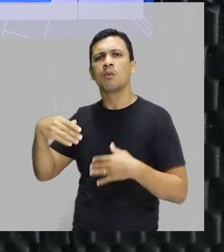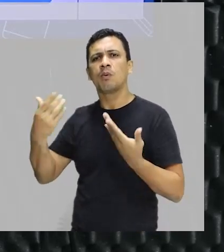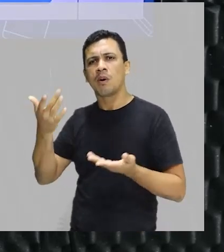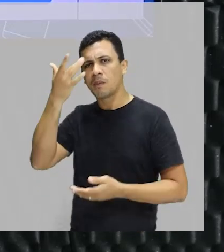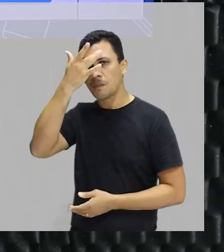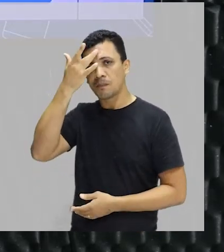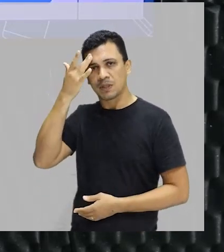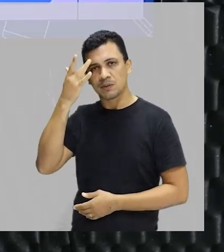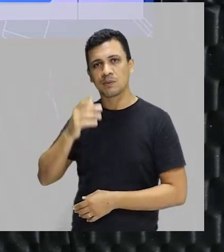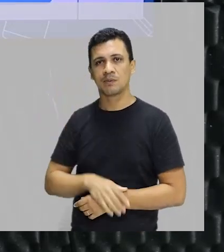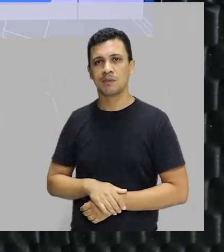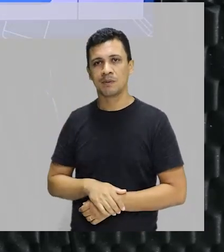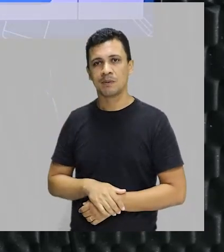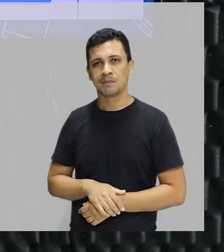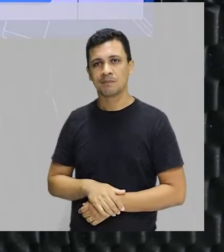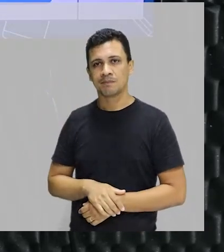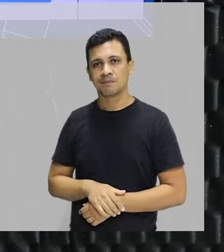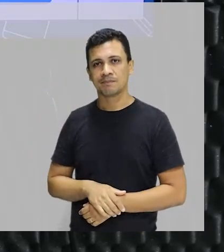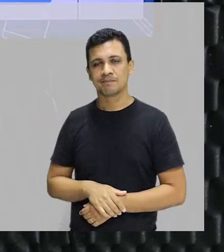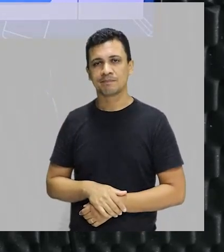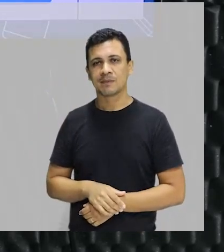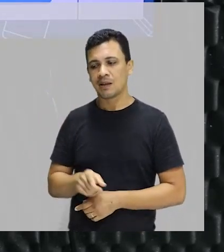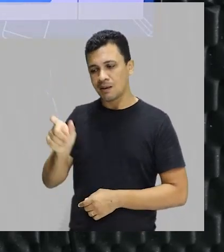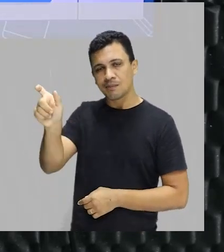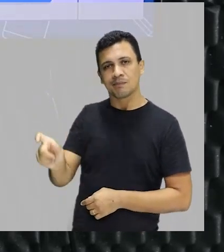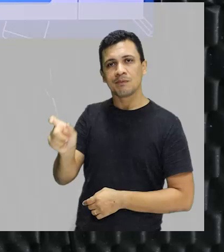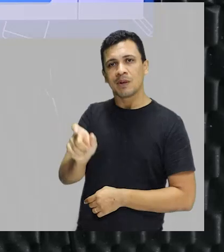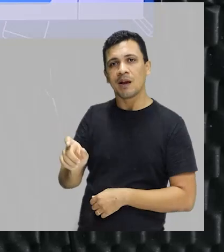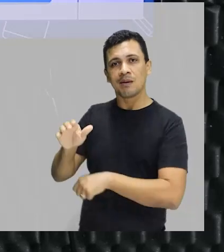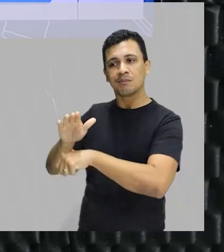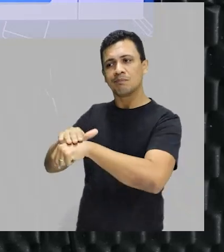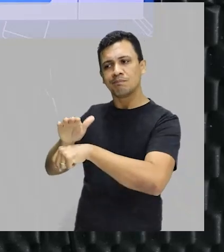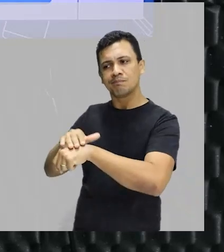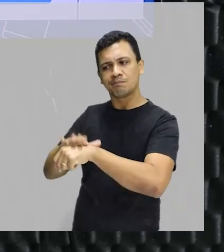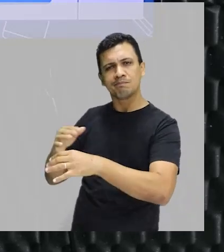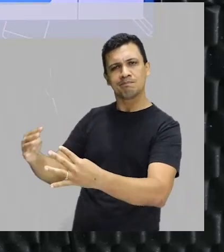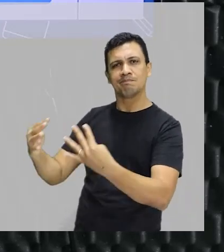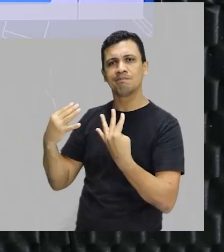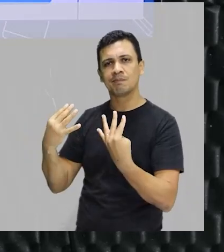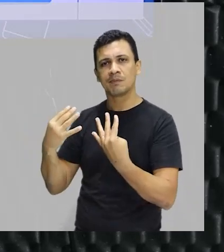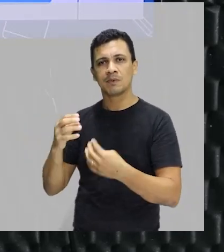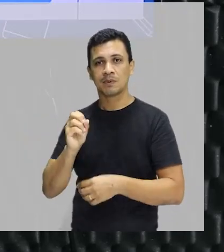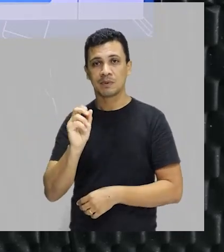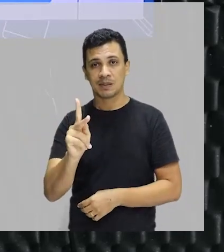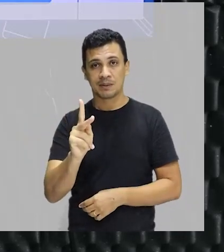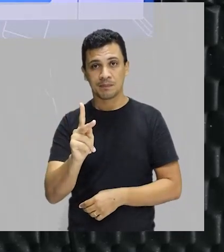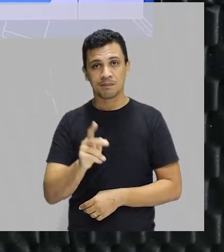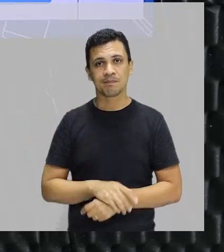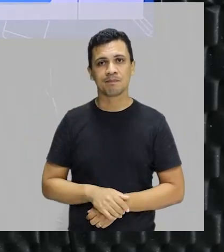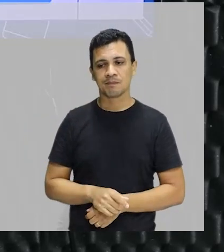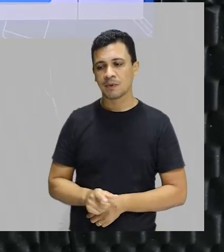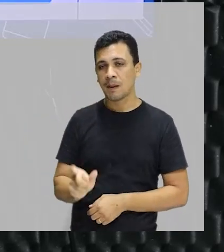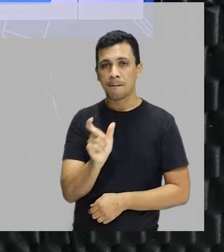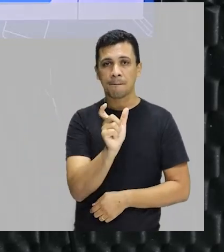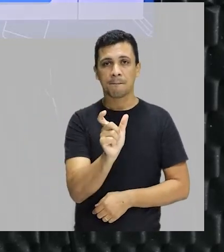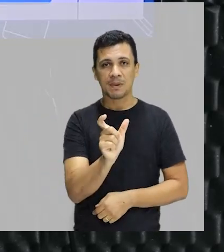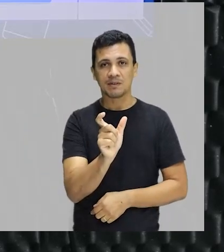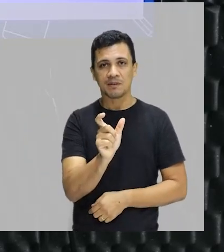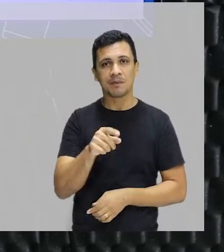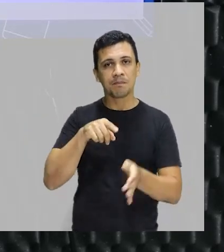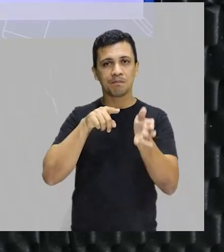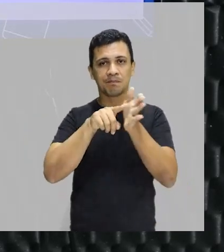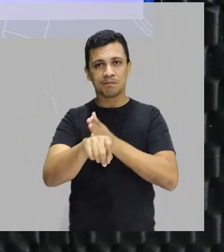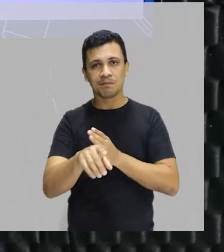a identidade daqueles indivíduos aos quais você está chamando a atenção, ok? Palavra interrogativa, verbo